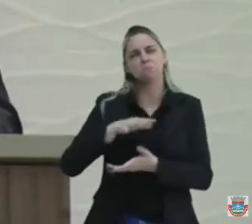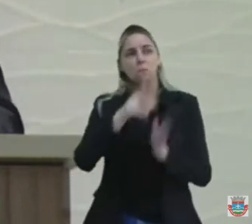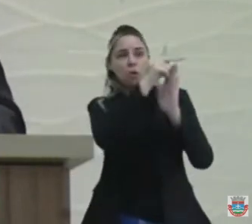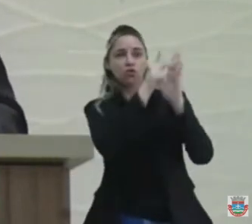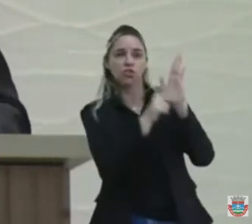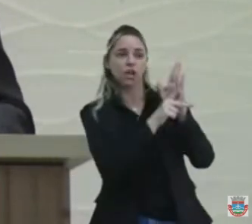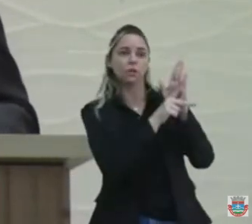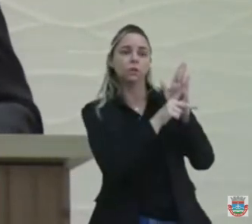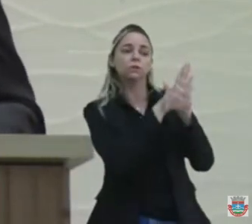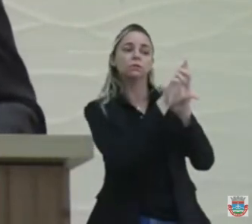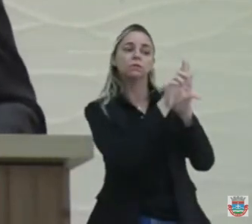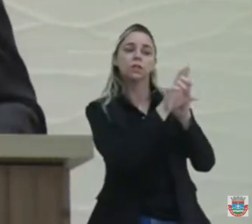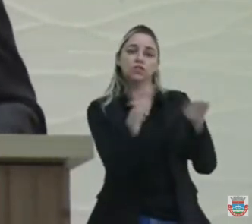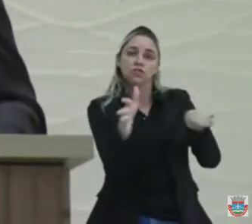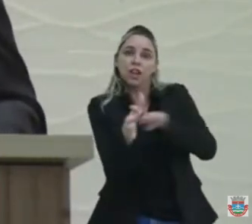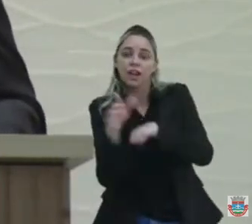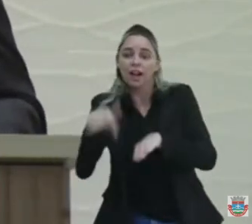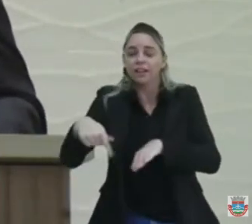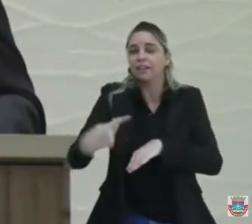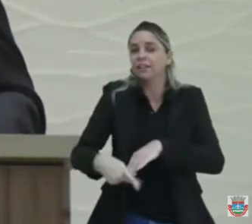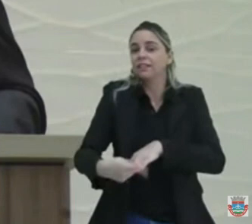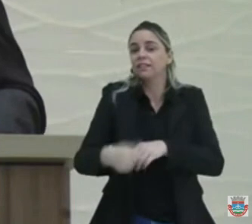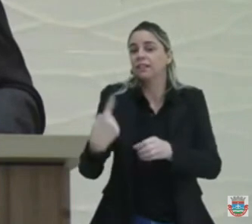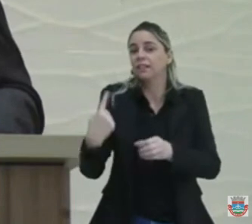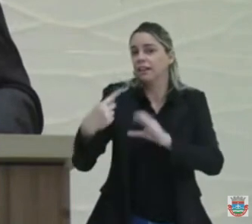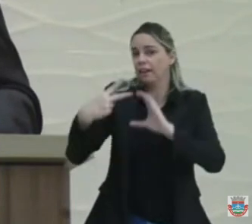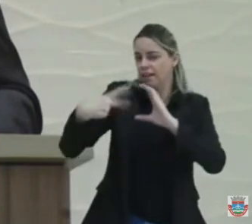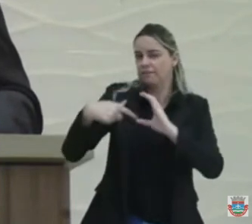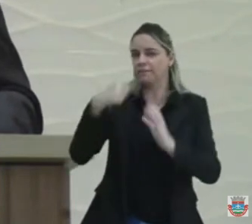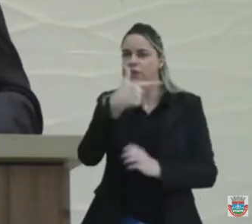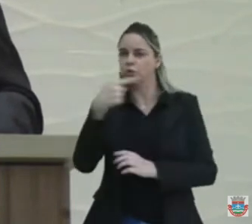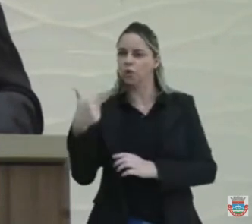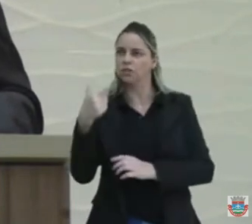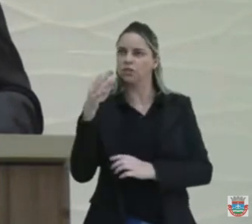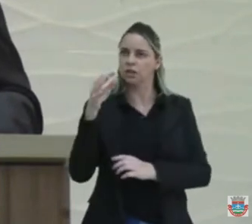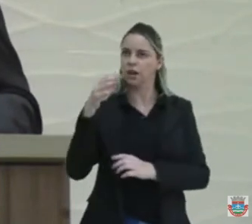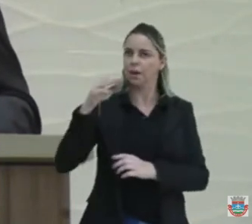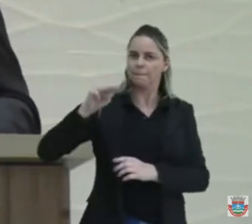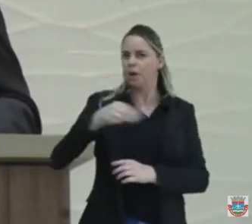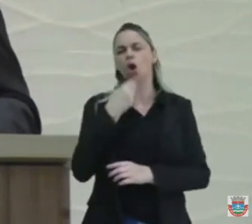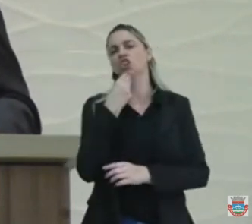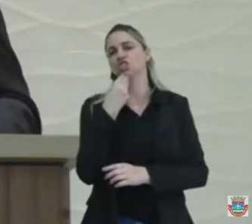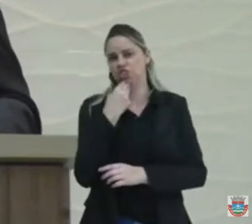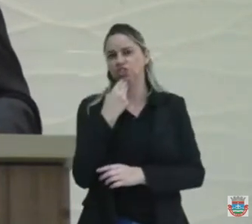essa casa, para que os 22 milhões que estão lá,